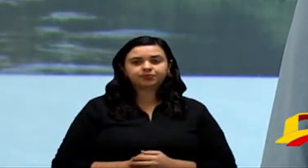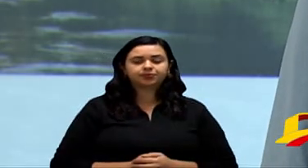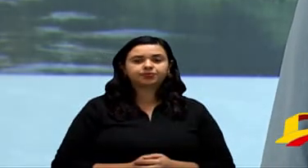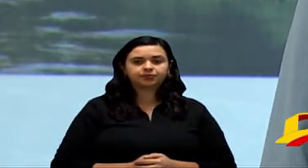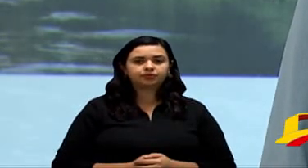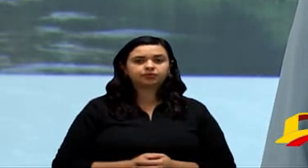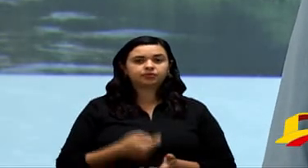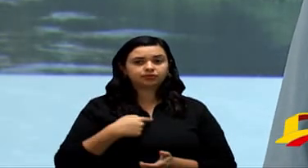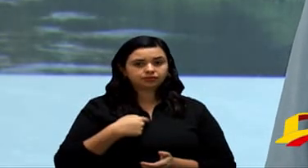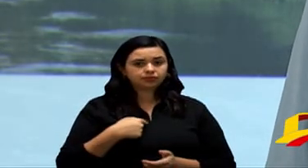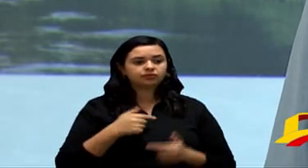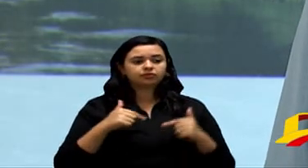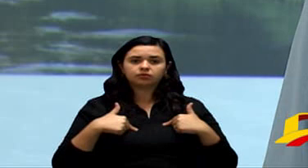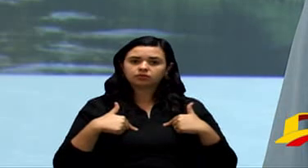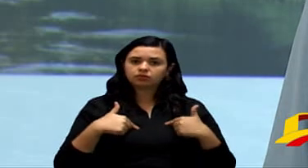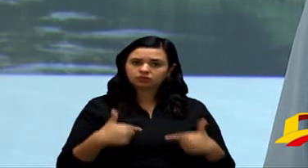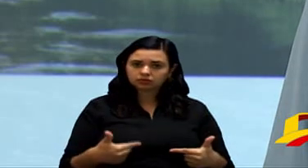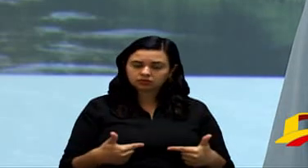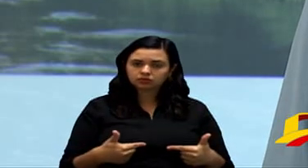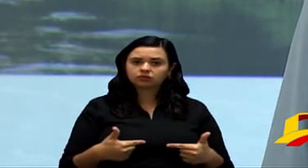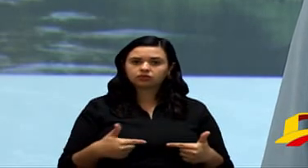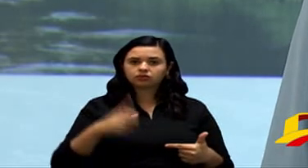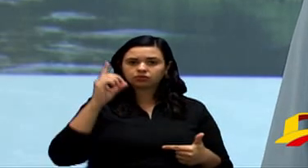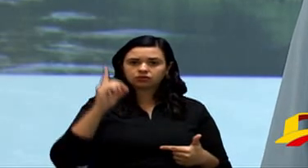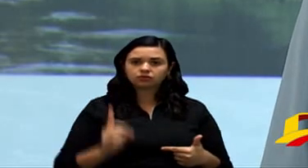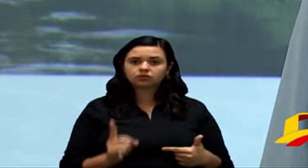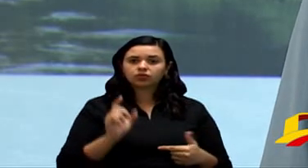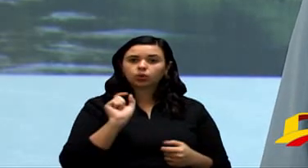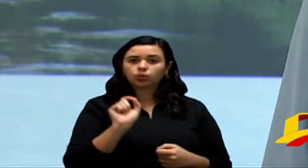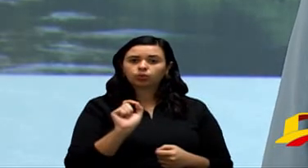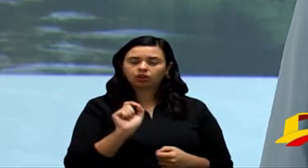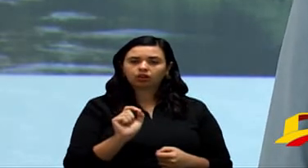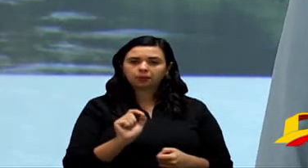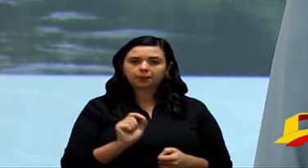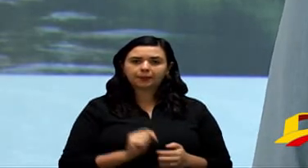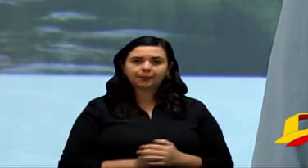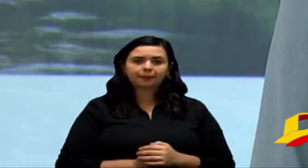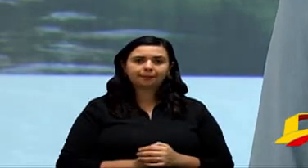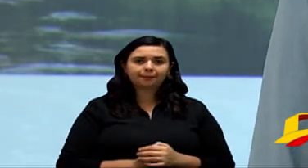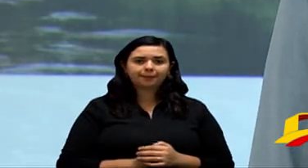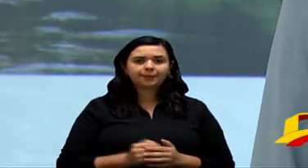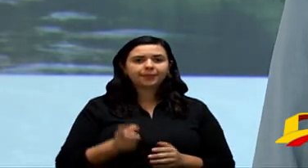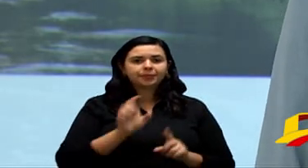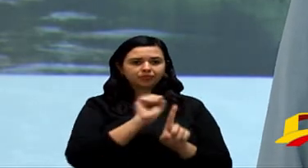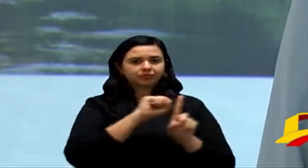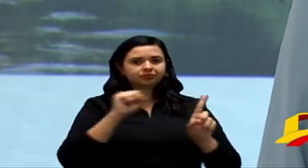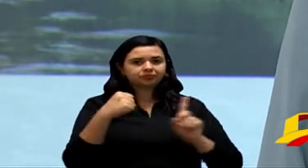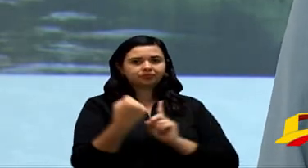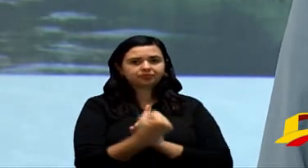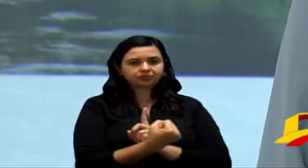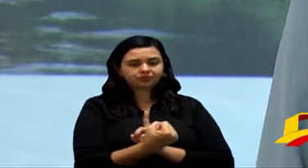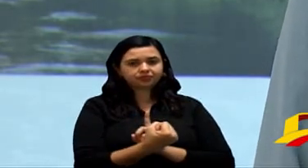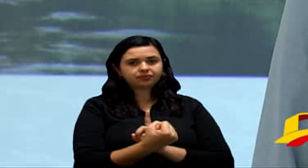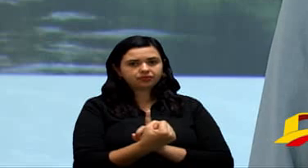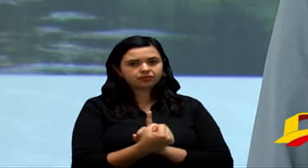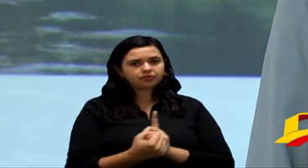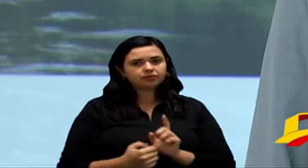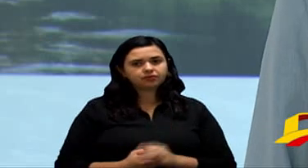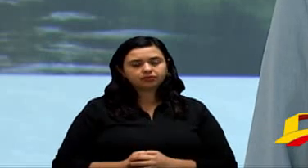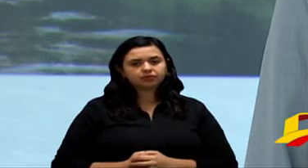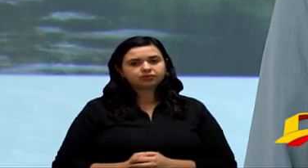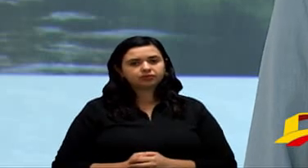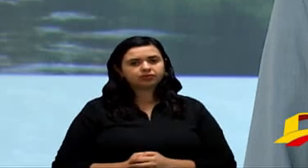onde eu defendi o direito da nossa sociedade de